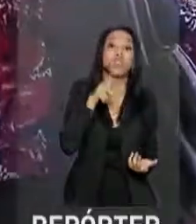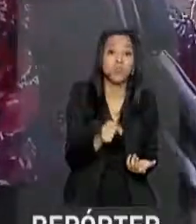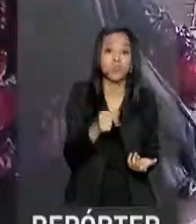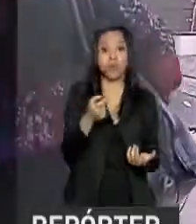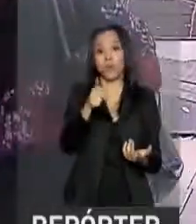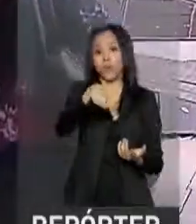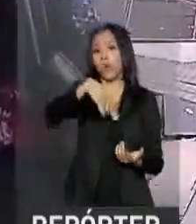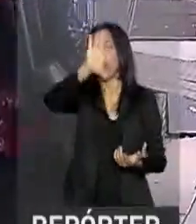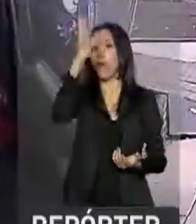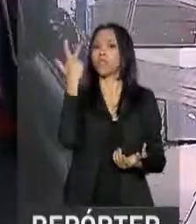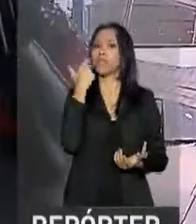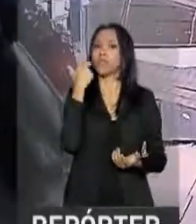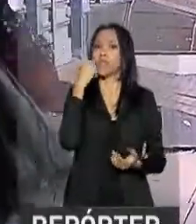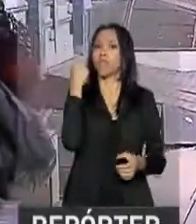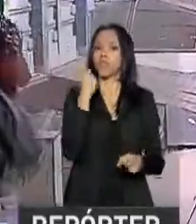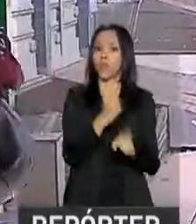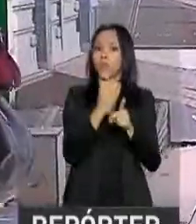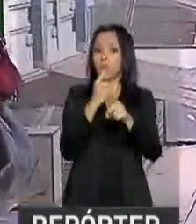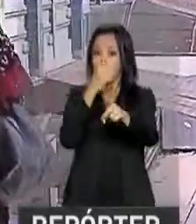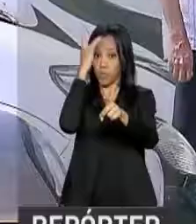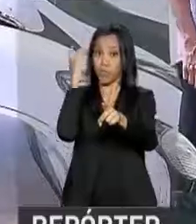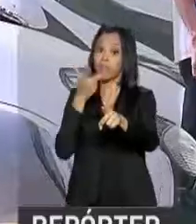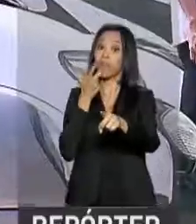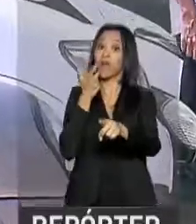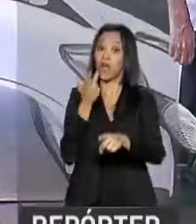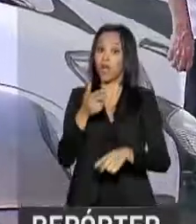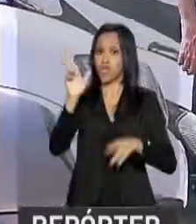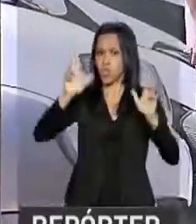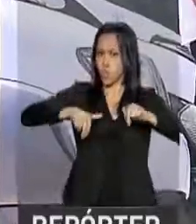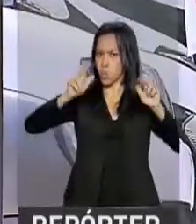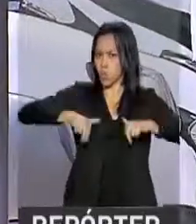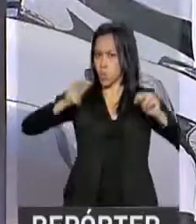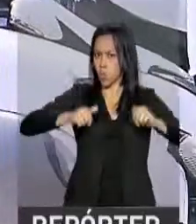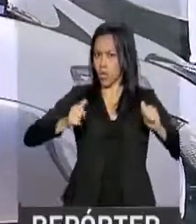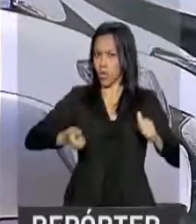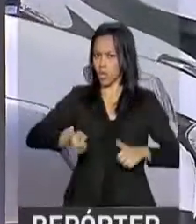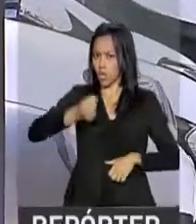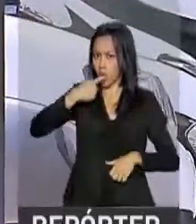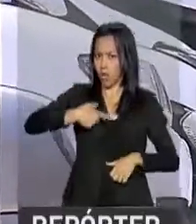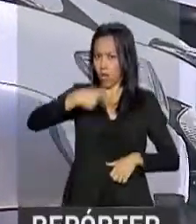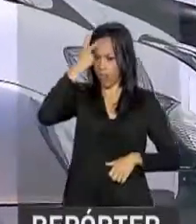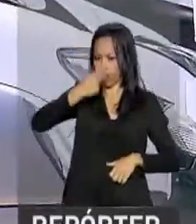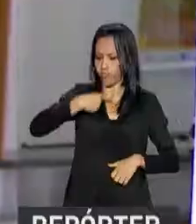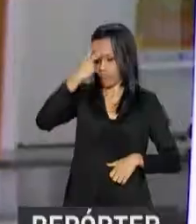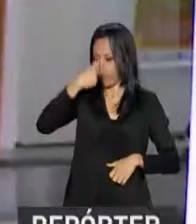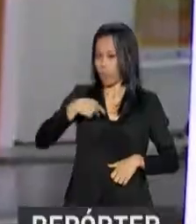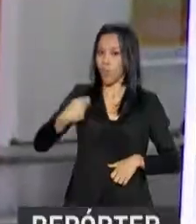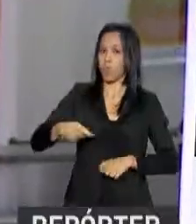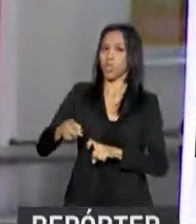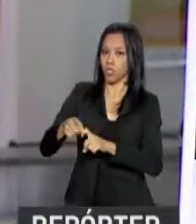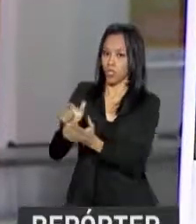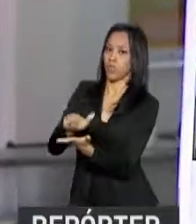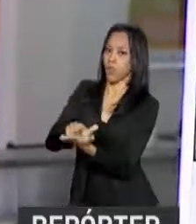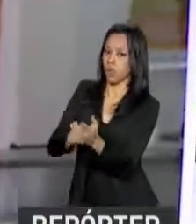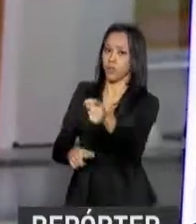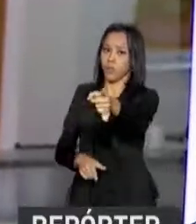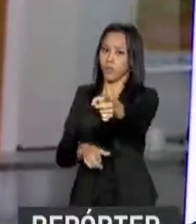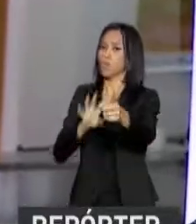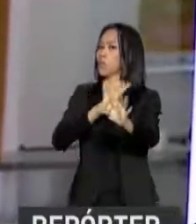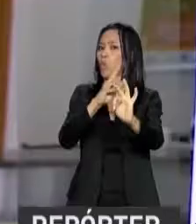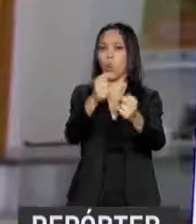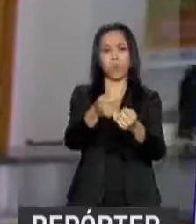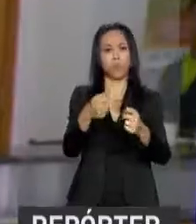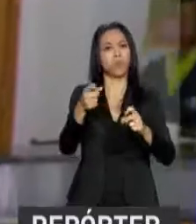o mais comum é encontrar gente que garante nunca toma remédio sem receita todo remédio vou tomar ao